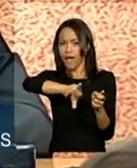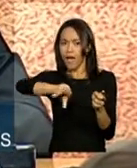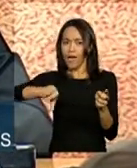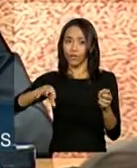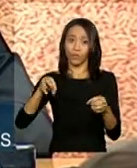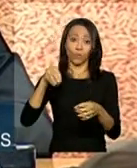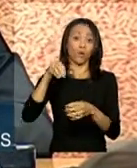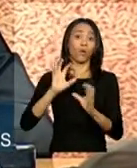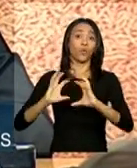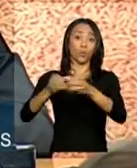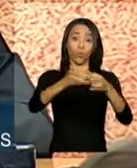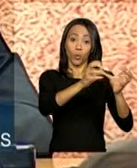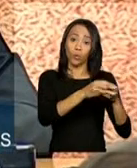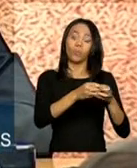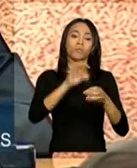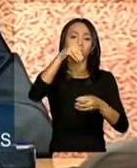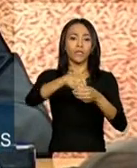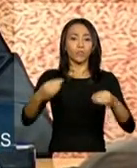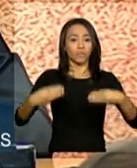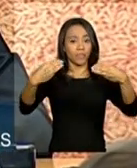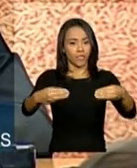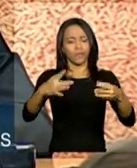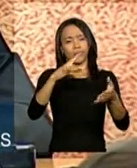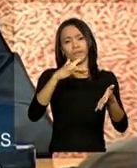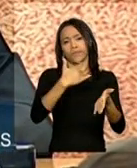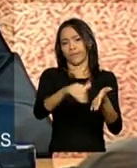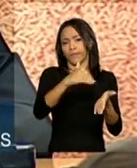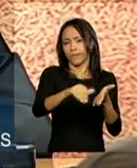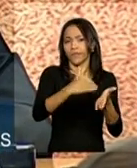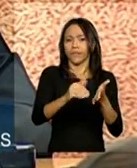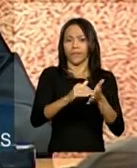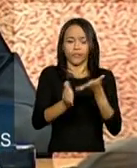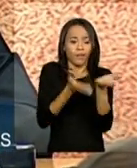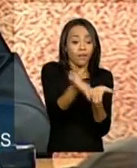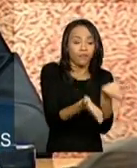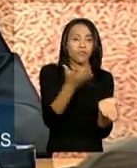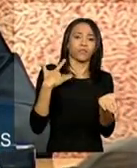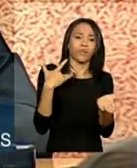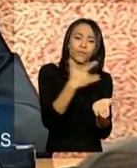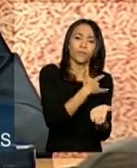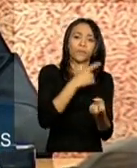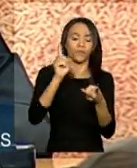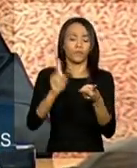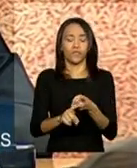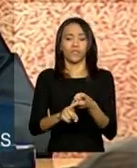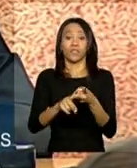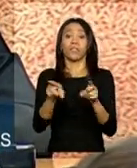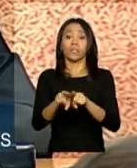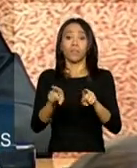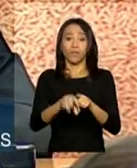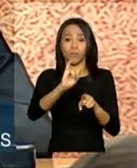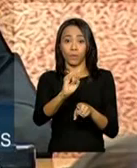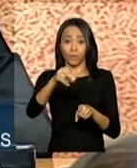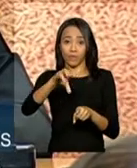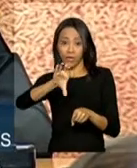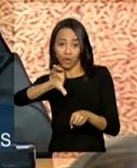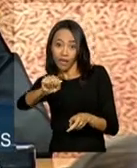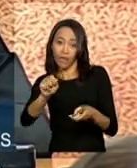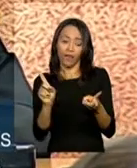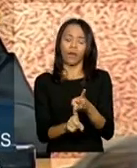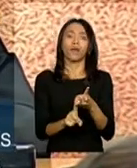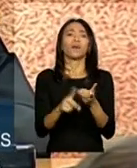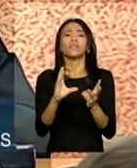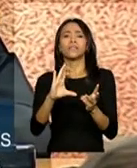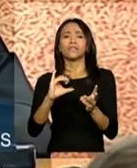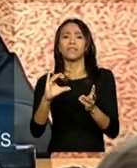ministério como a secretaria de atenção à saúde a a Secretaria de Vigilância e saúde o INCA a secretaria de Ciência